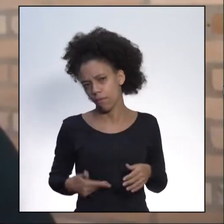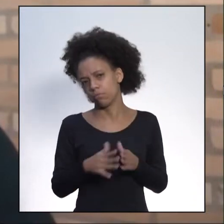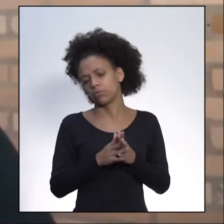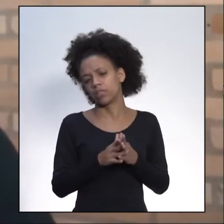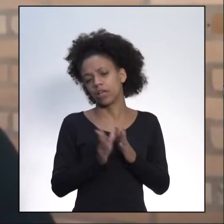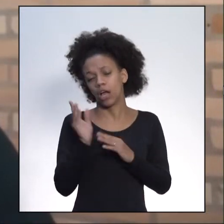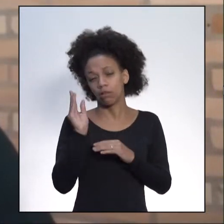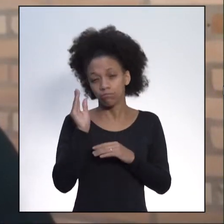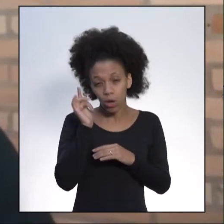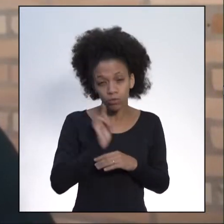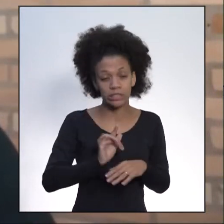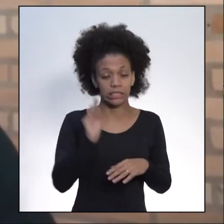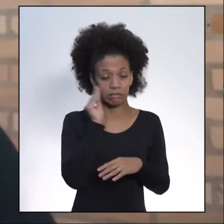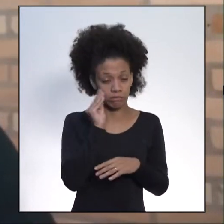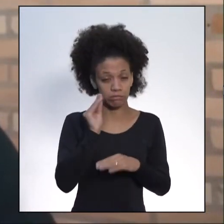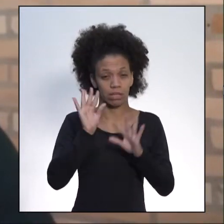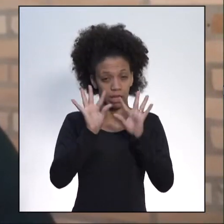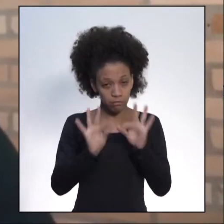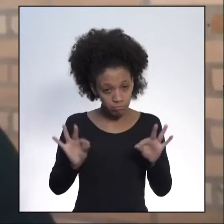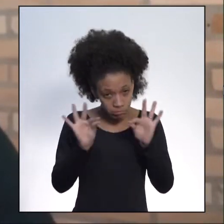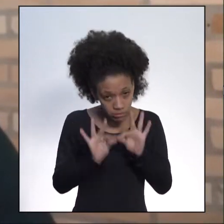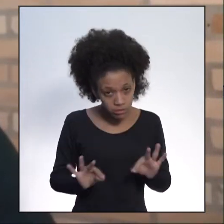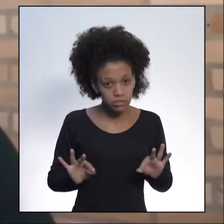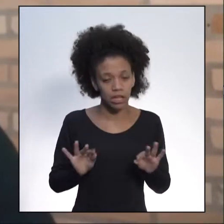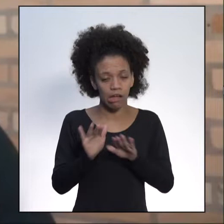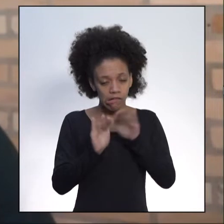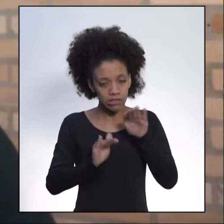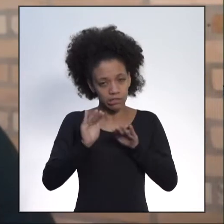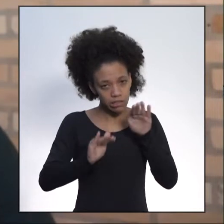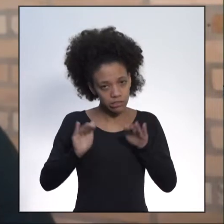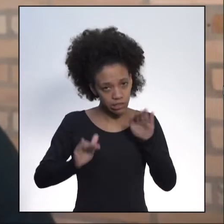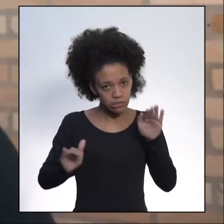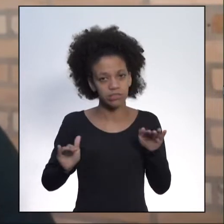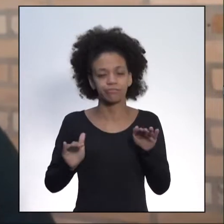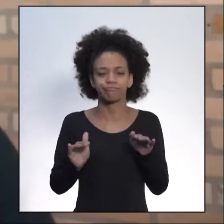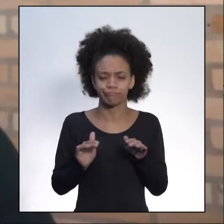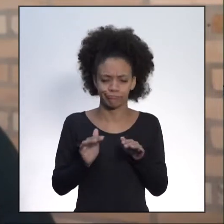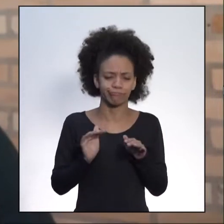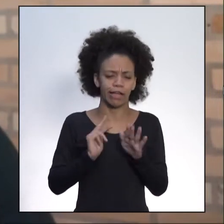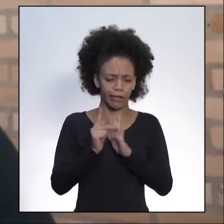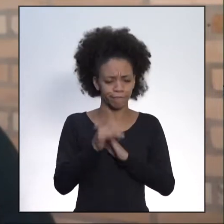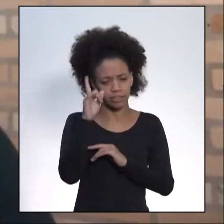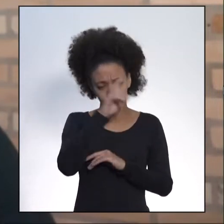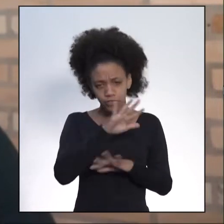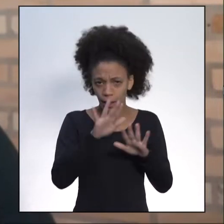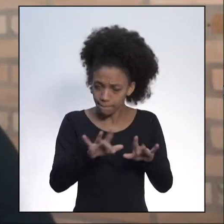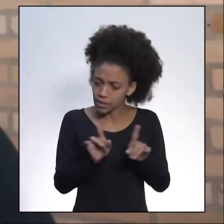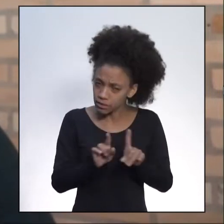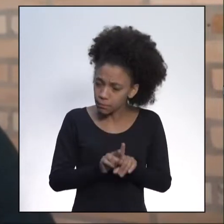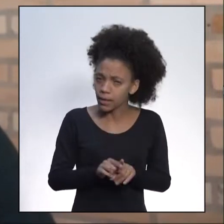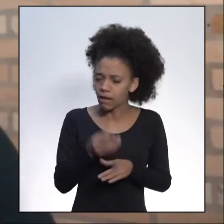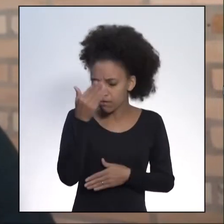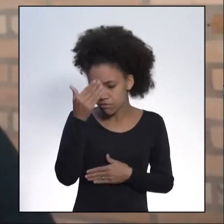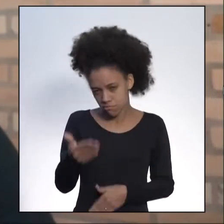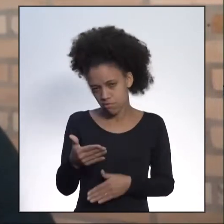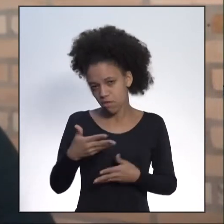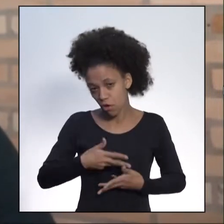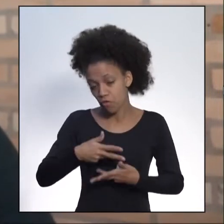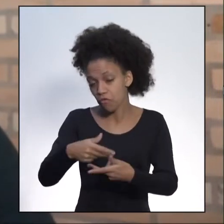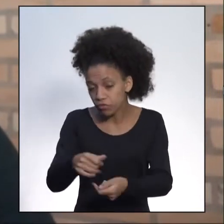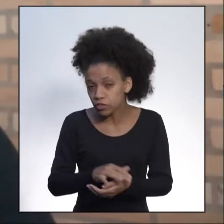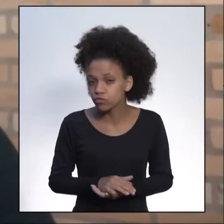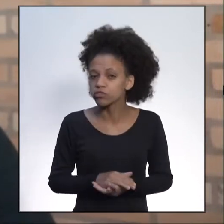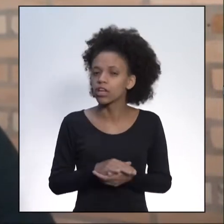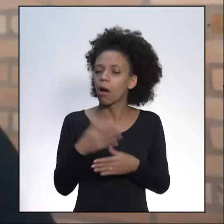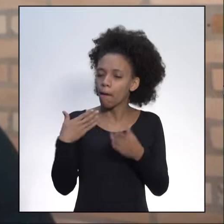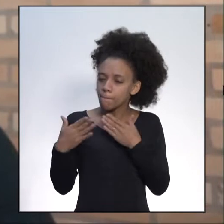tentar amenizar uma desigualdade social que nós temos no nosso país, que é muito grande. Então, queria agradecer o convite, acho que vai ser um bom papo, é